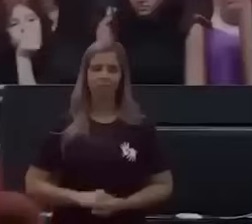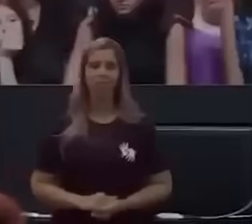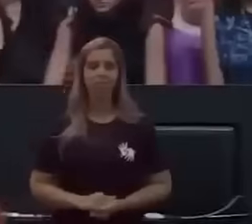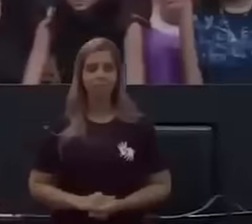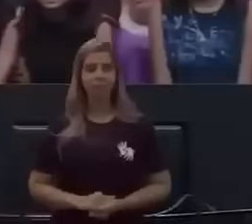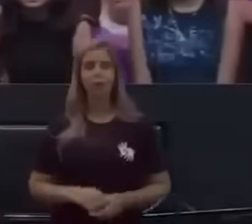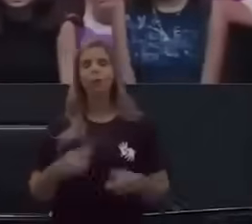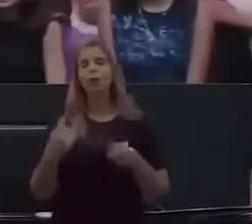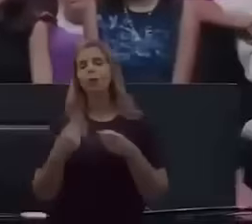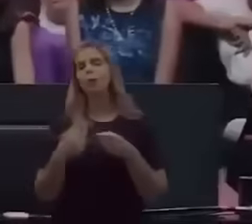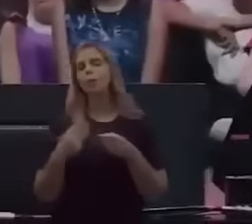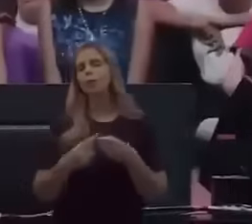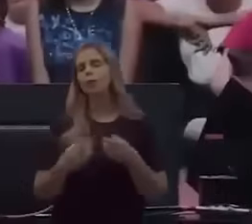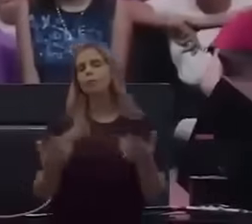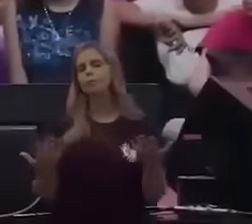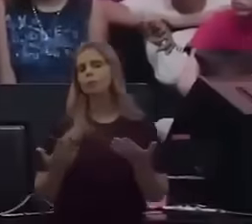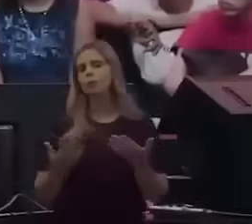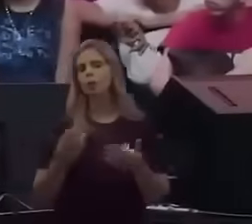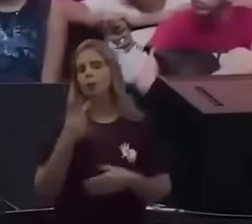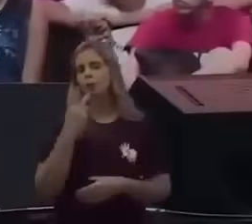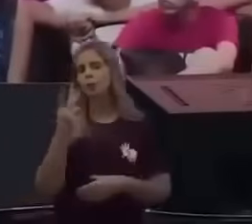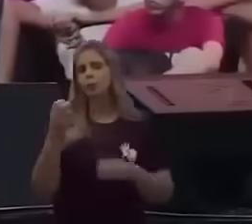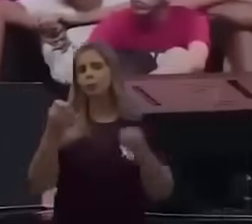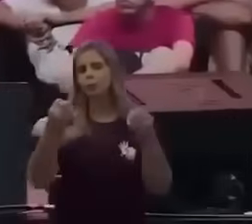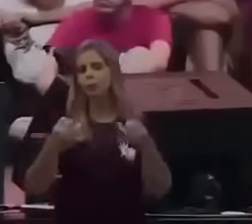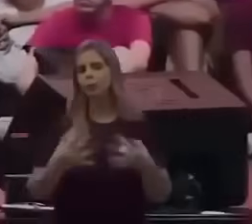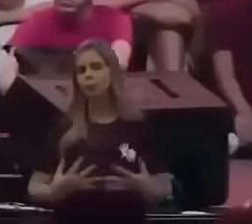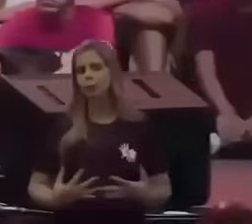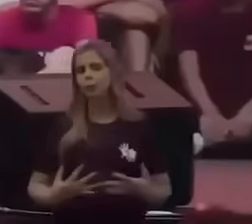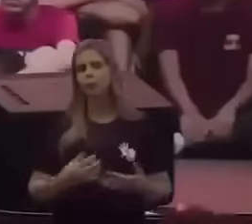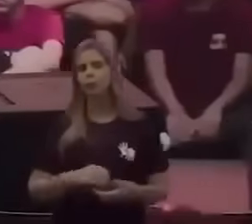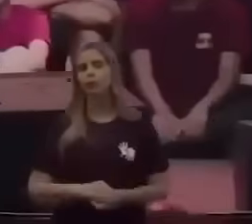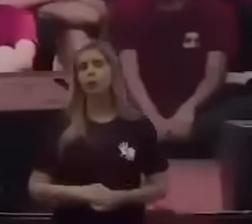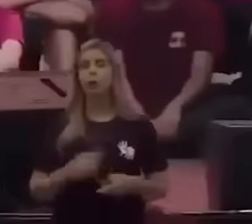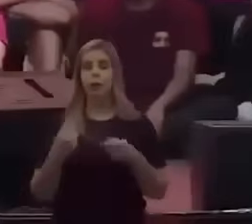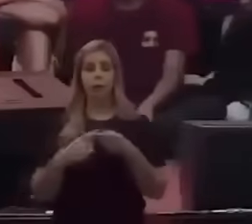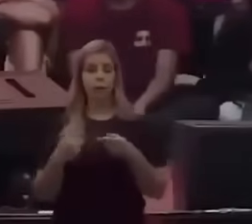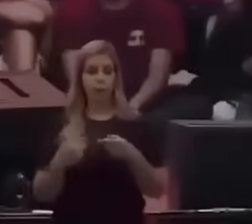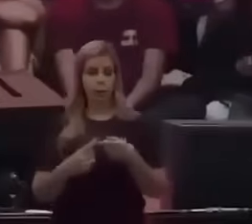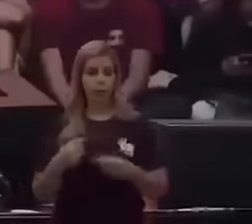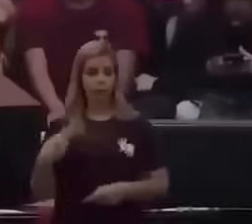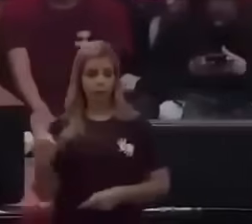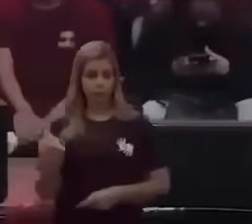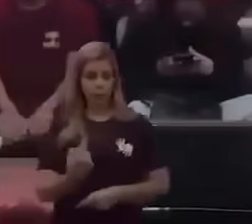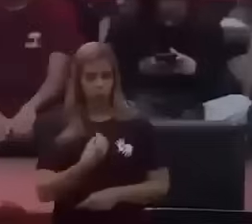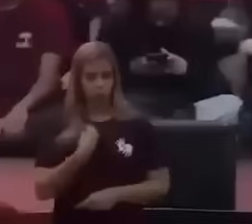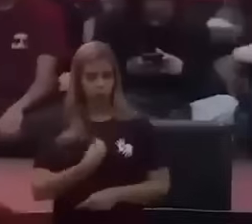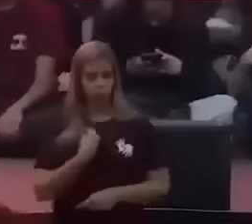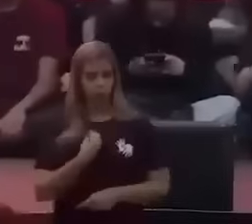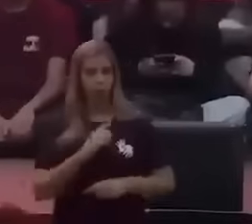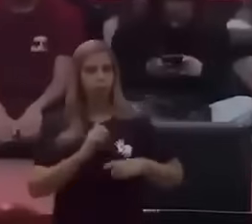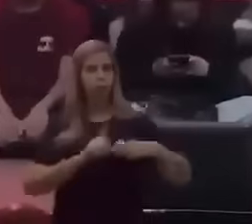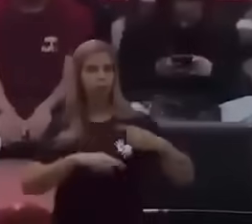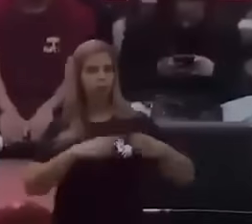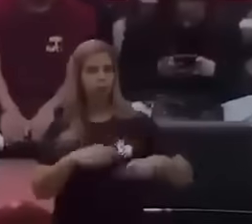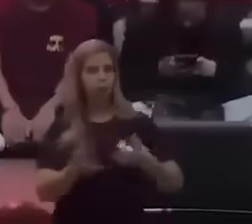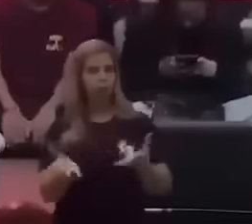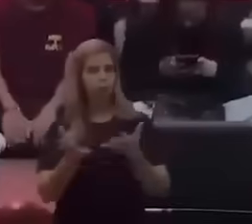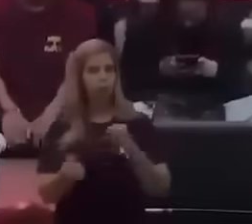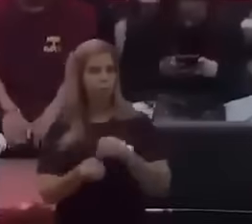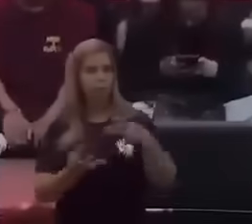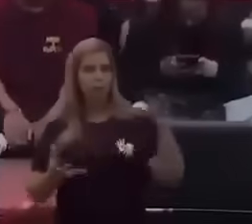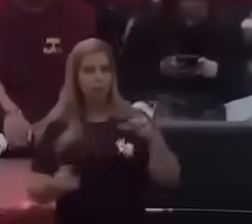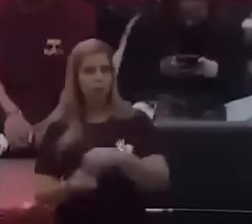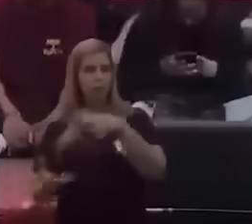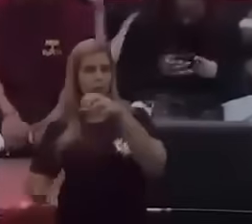Por que que eu estou lhes trazendo essas informações? Porque nós vivemos uma geração que corre atrás de milagres,